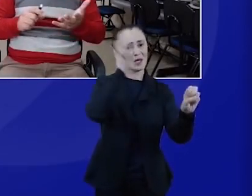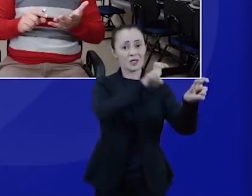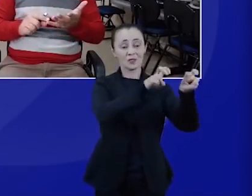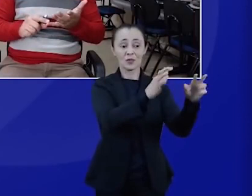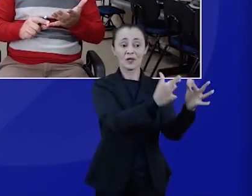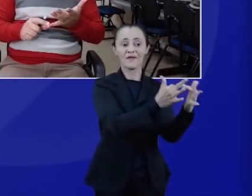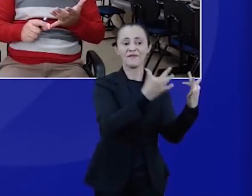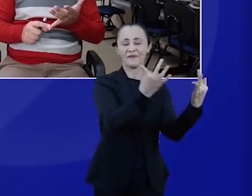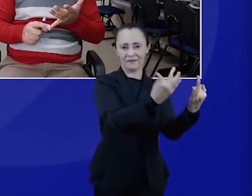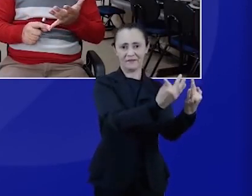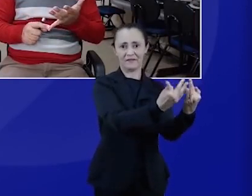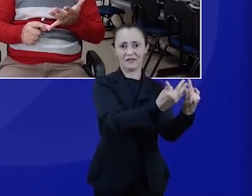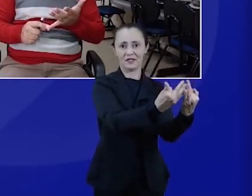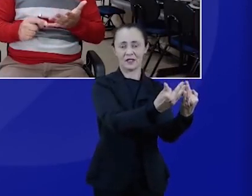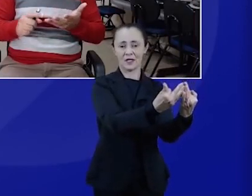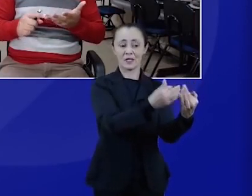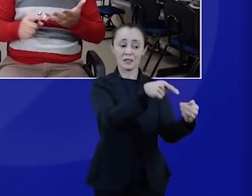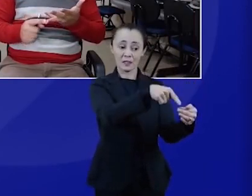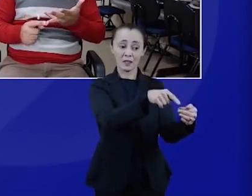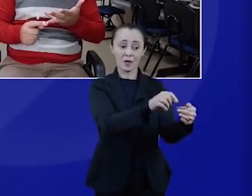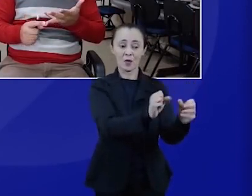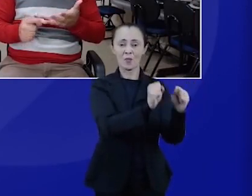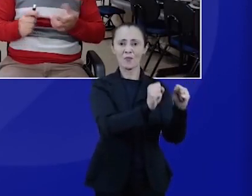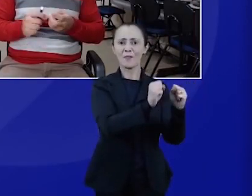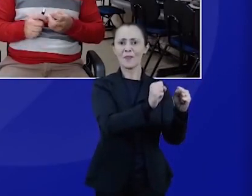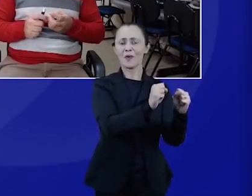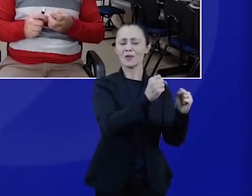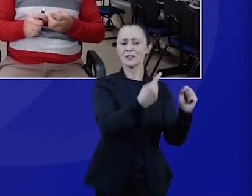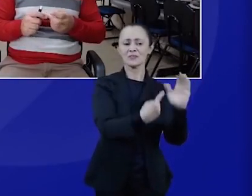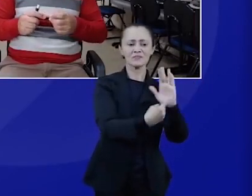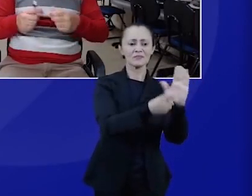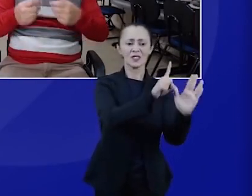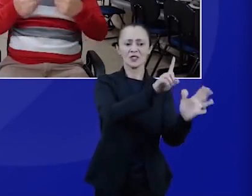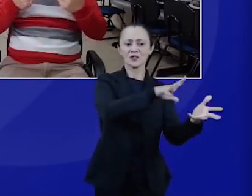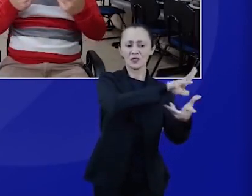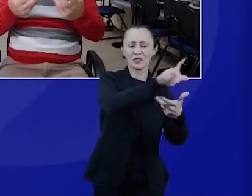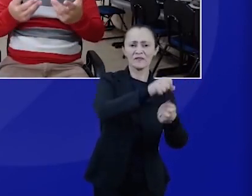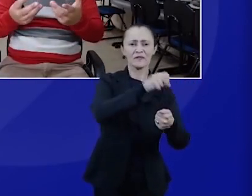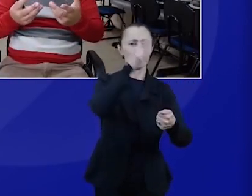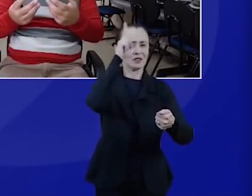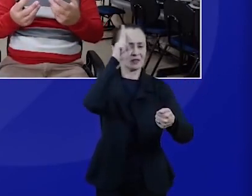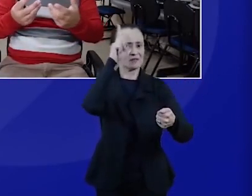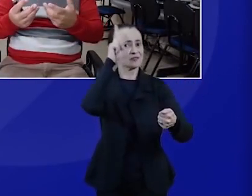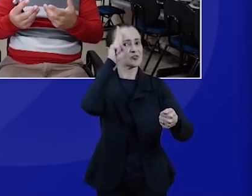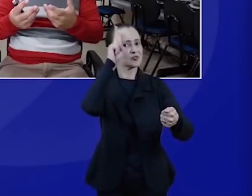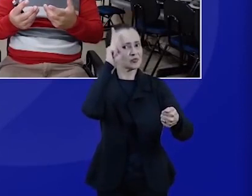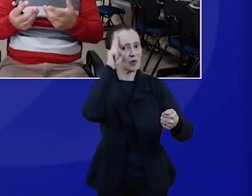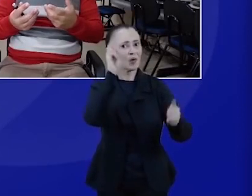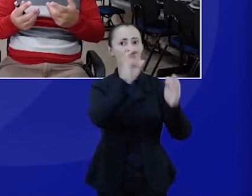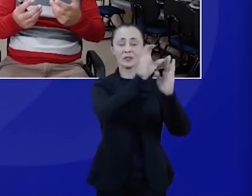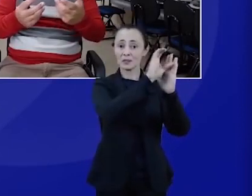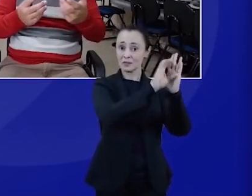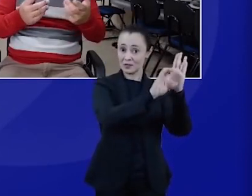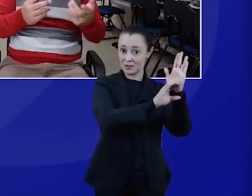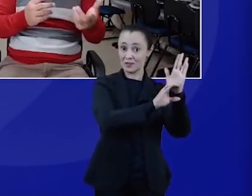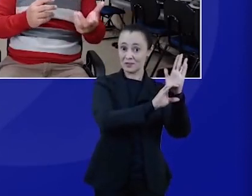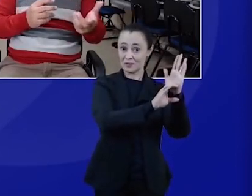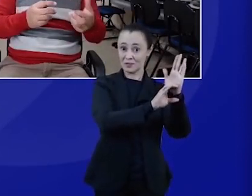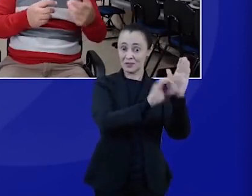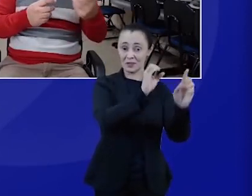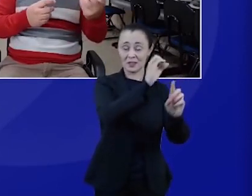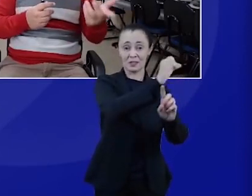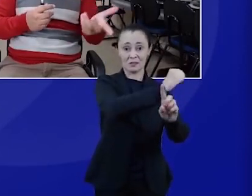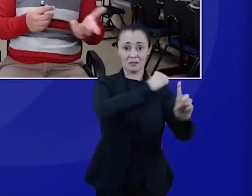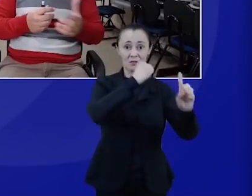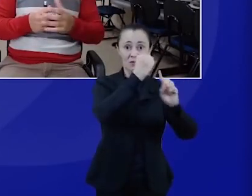E nós podemos trabalhar a geografia, a história, nós podemos aprofundar esses aspectos